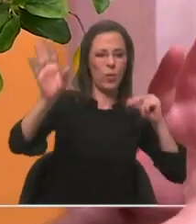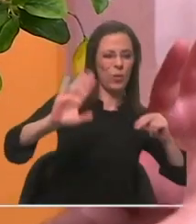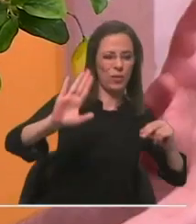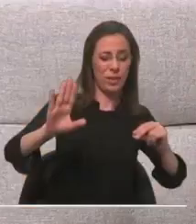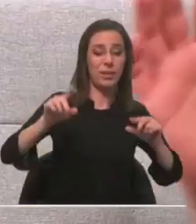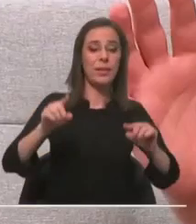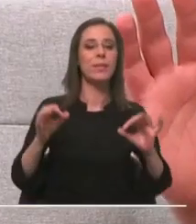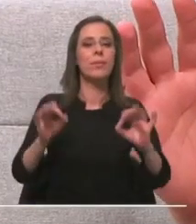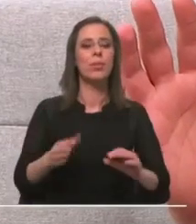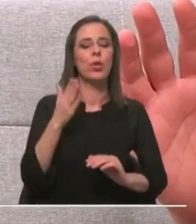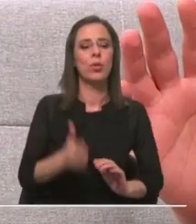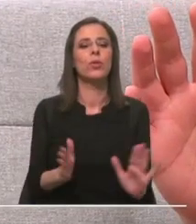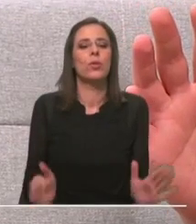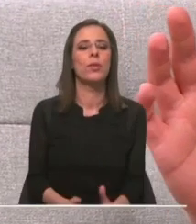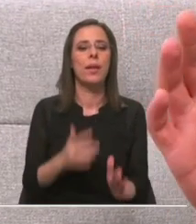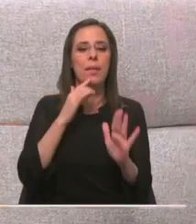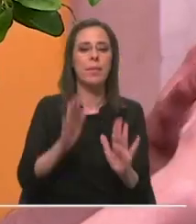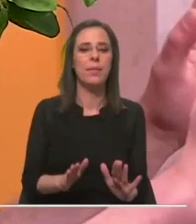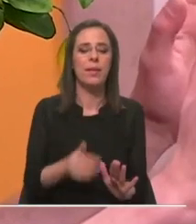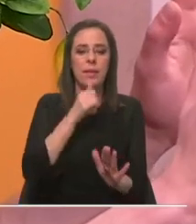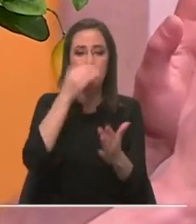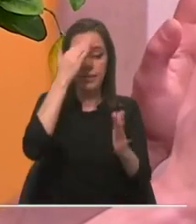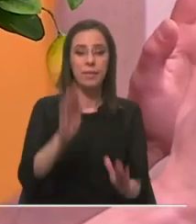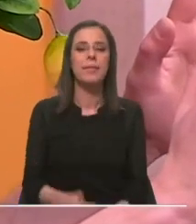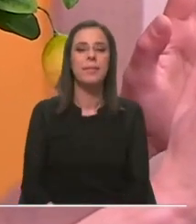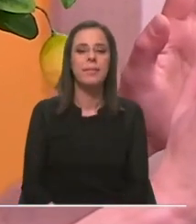quero que seja mesmo justo isto. Posso parar? Quando quiseres.